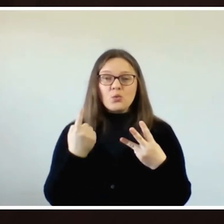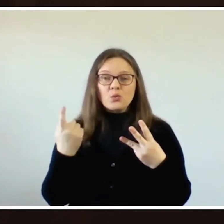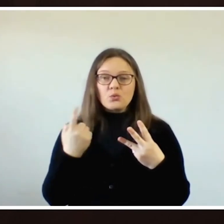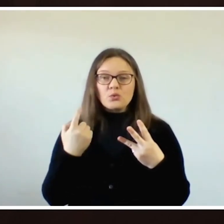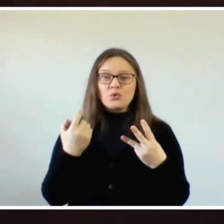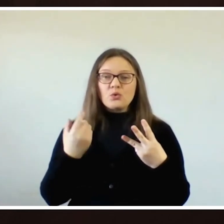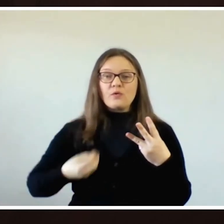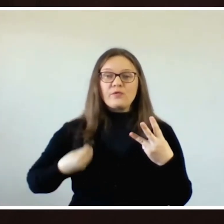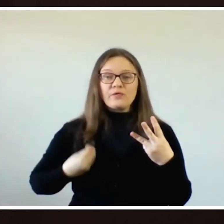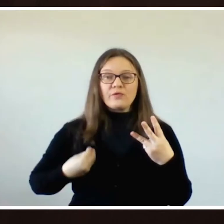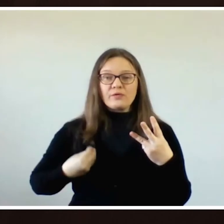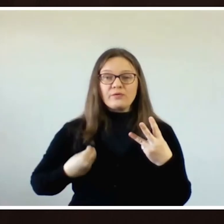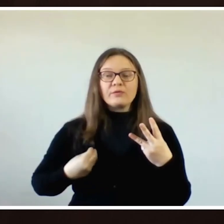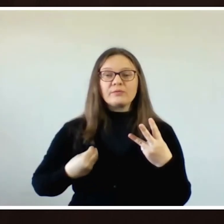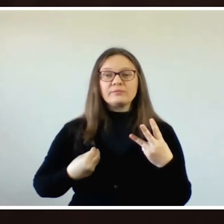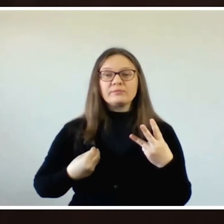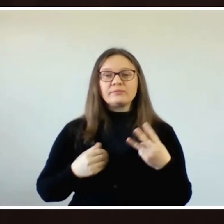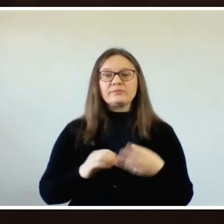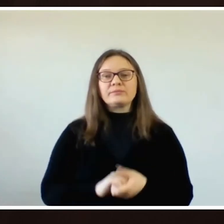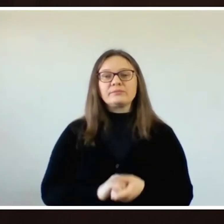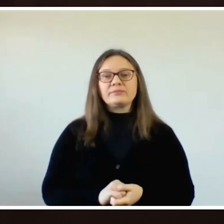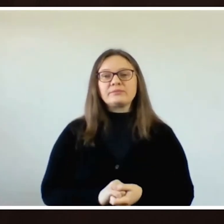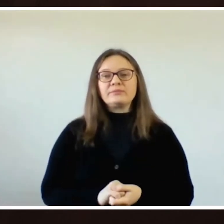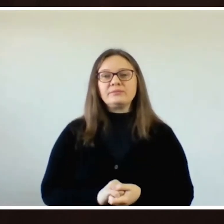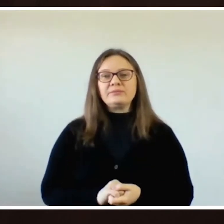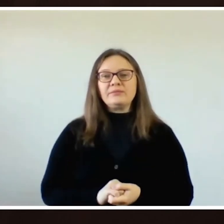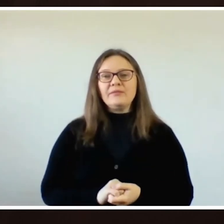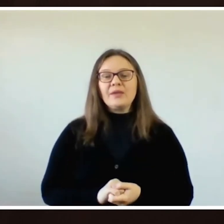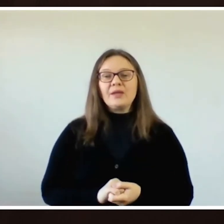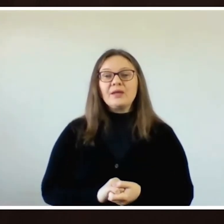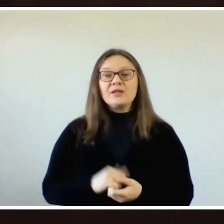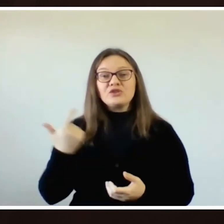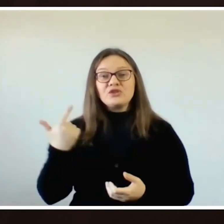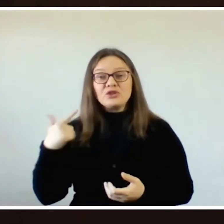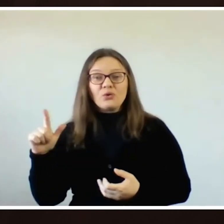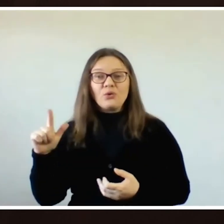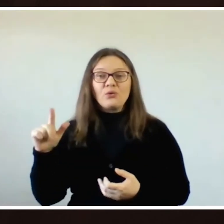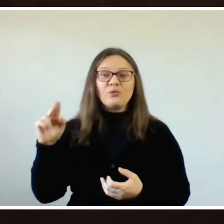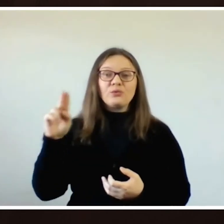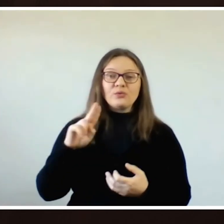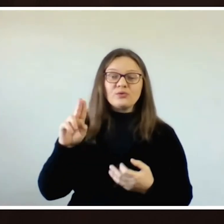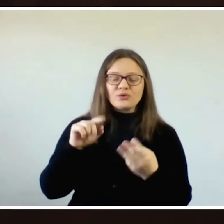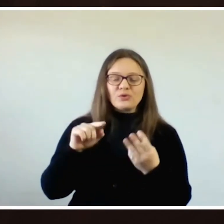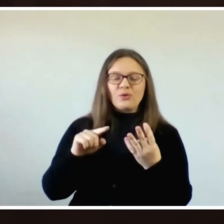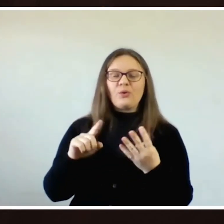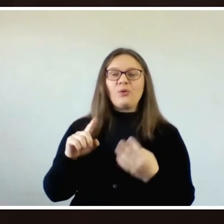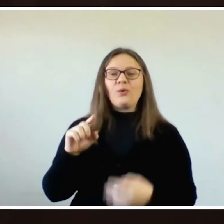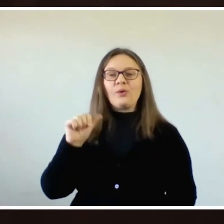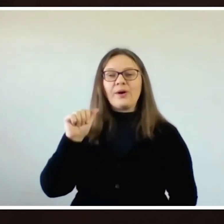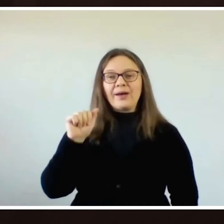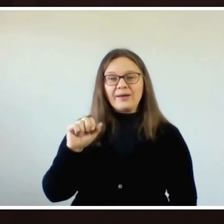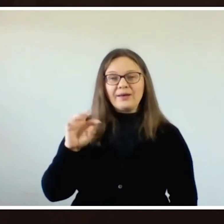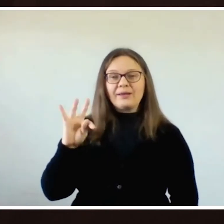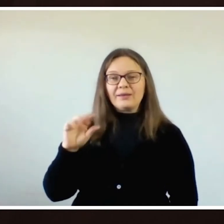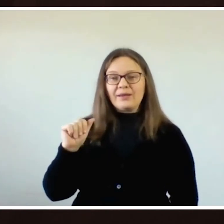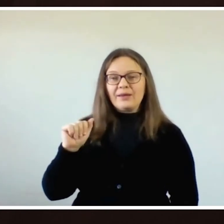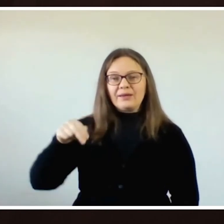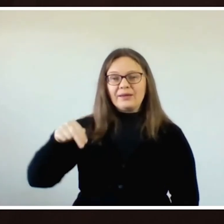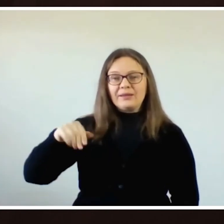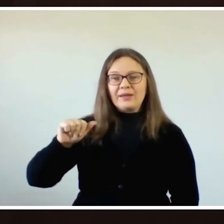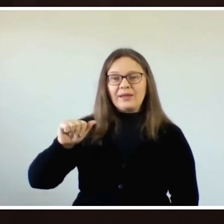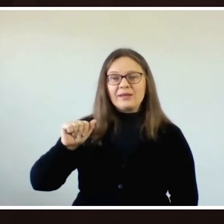novamente Atanásio. Coitado do Atanásio, né? Foi para cá e vai para cá, né? E deflagrou uma perseguição cruel aos seus